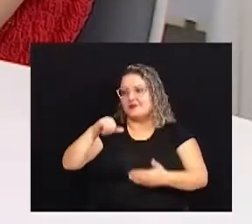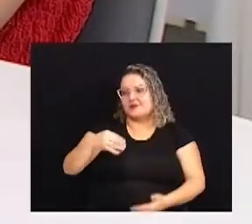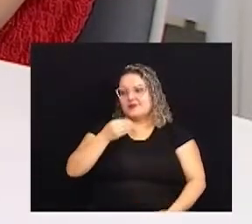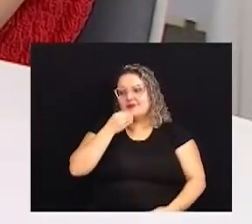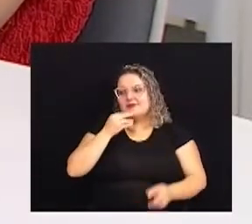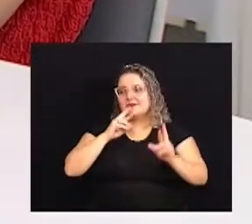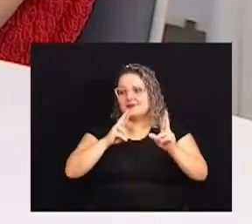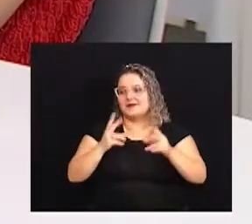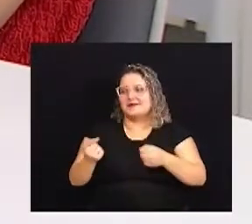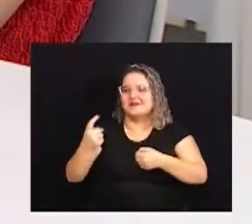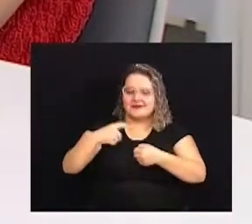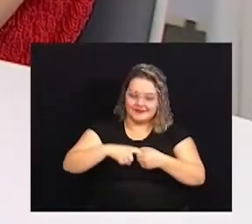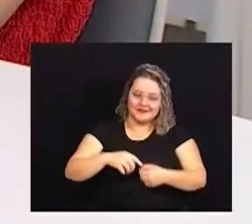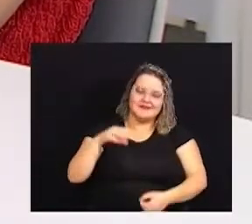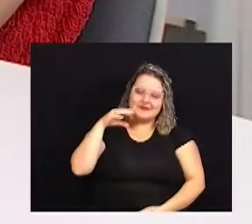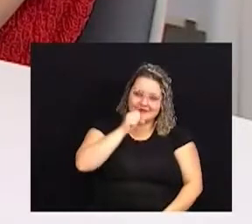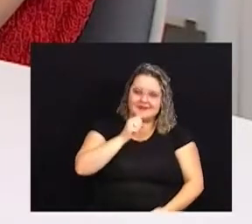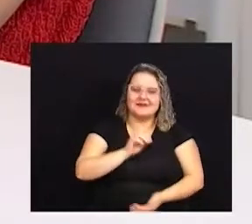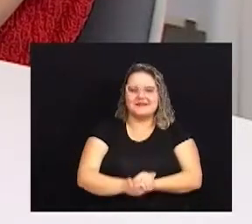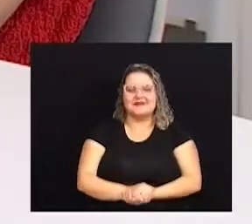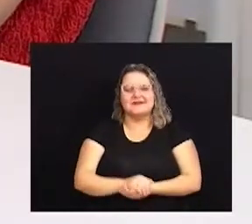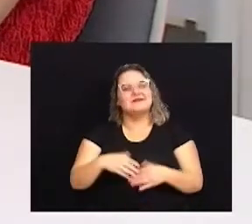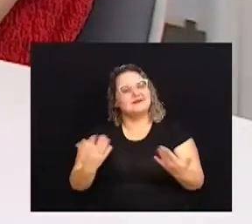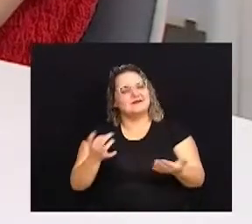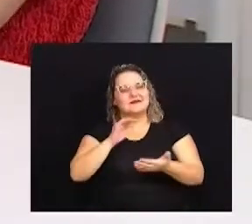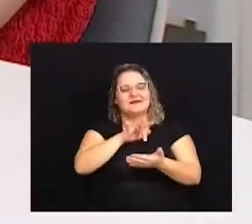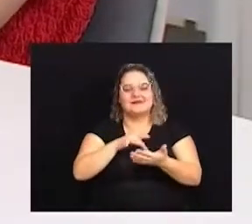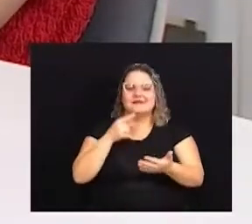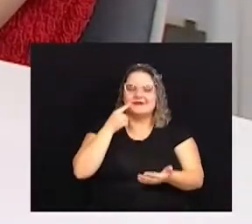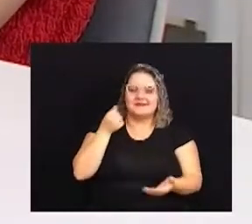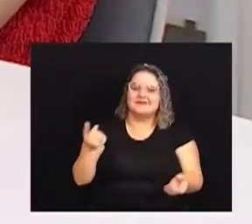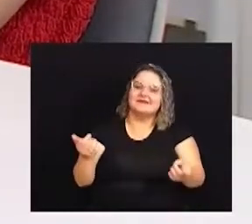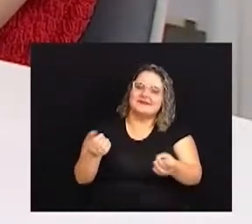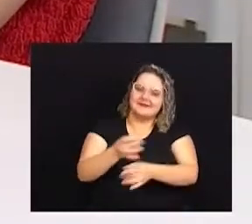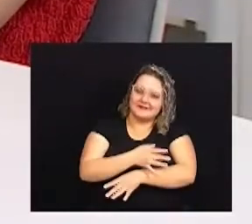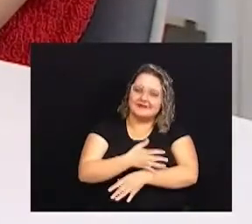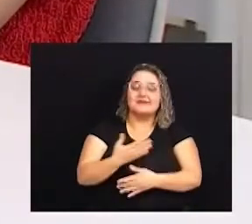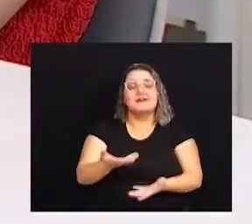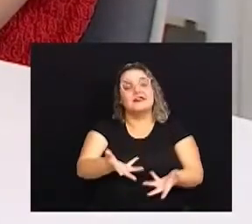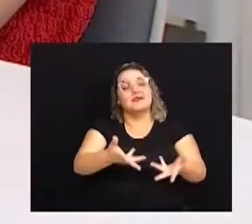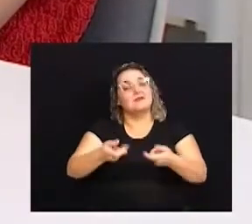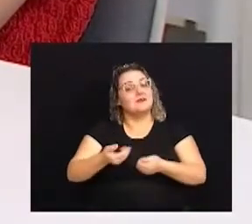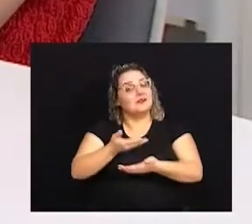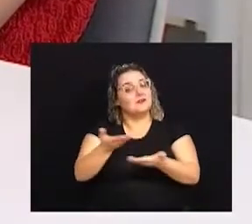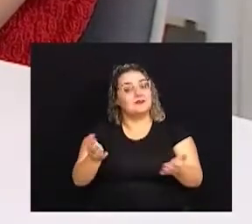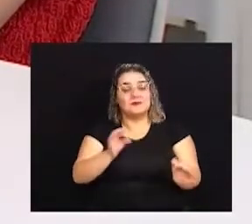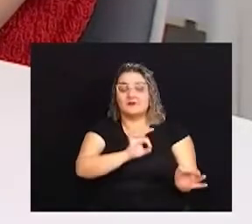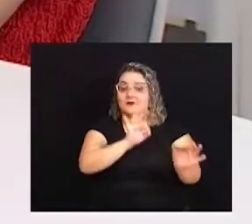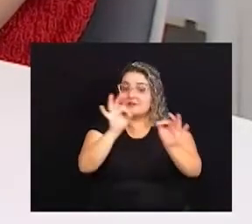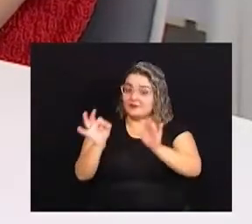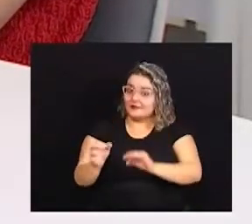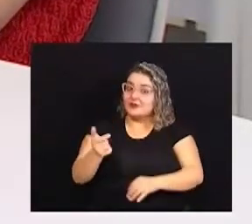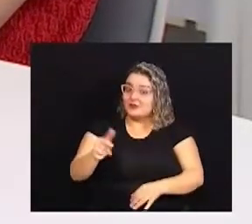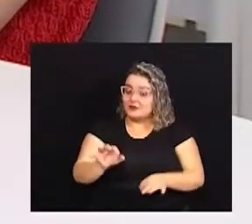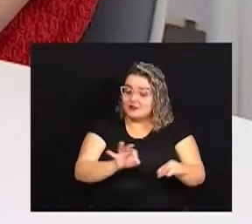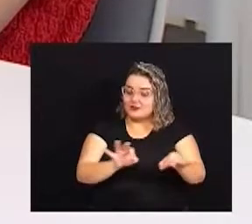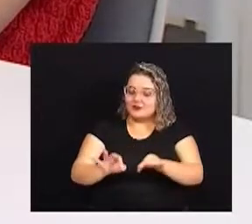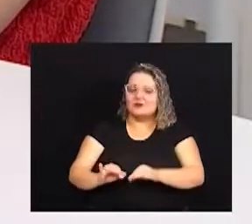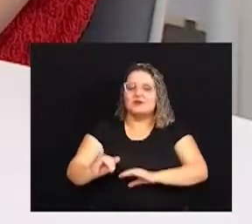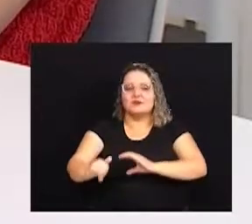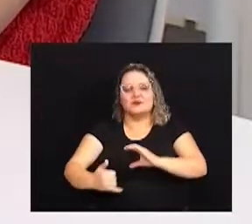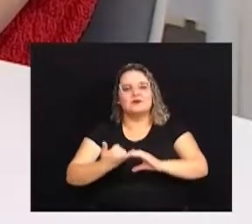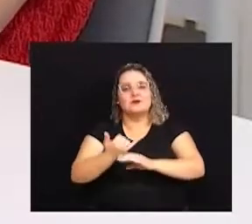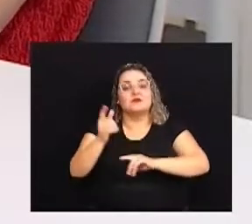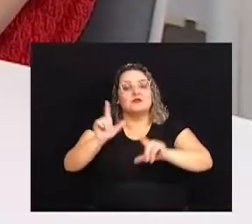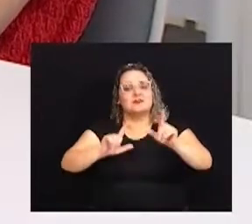momento. Agradeço a oportunidade e espero voltar em breve. O Na Ponta do Lápis de hoje fica por aqui. Eu sempre convido vocês a revisitarem